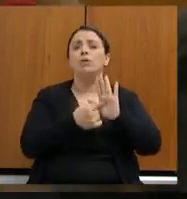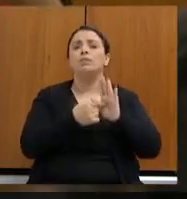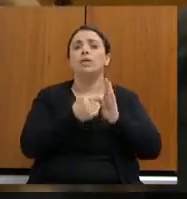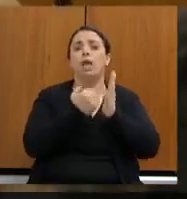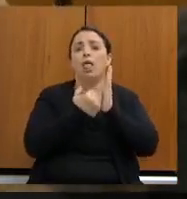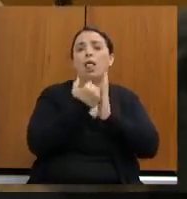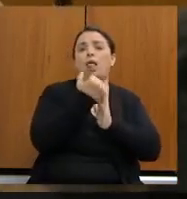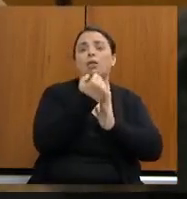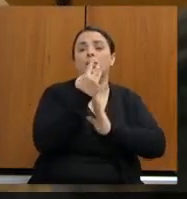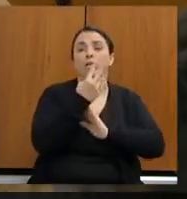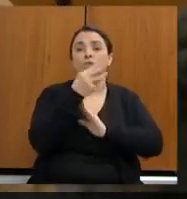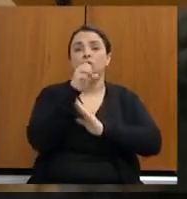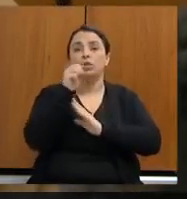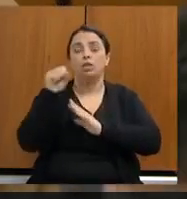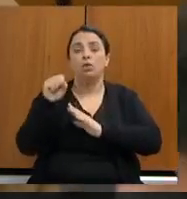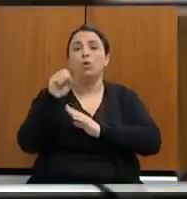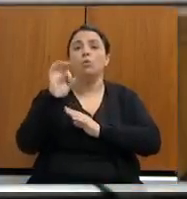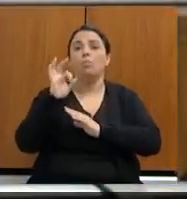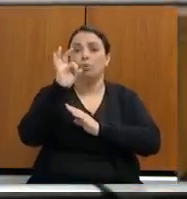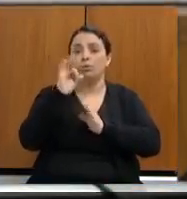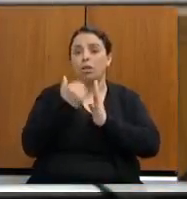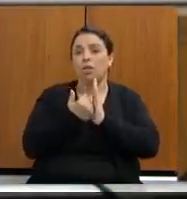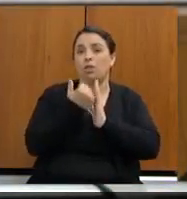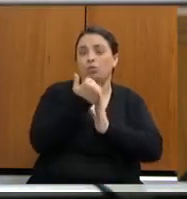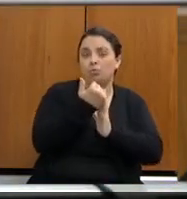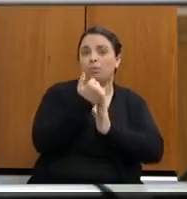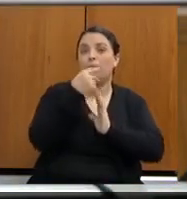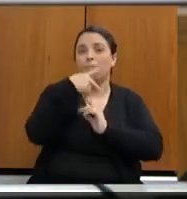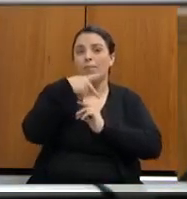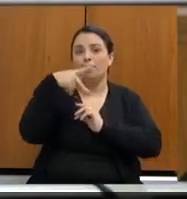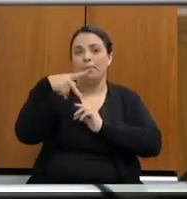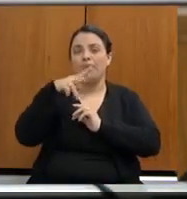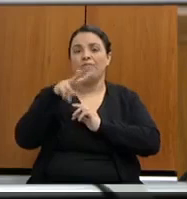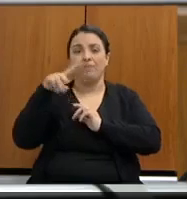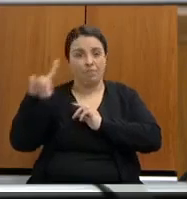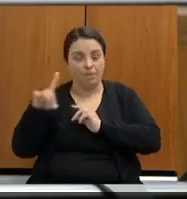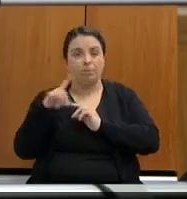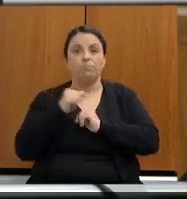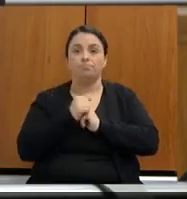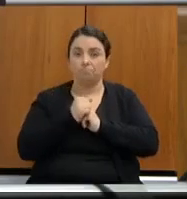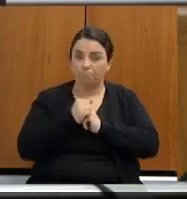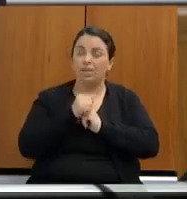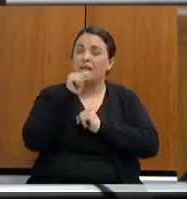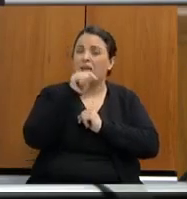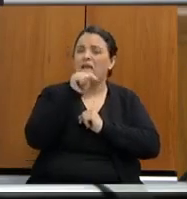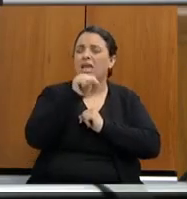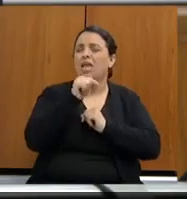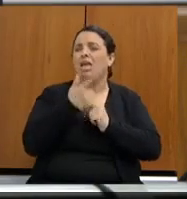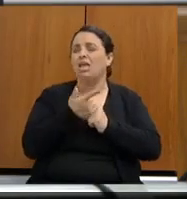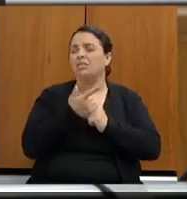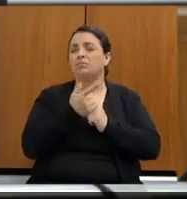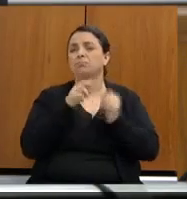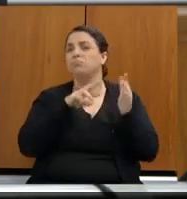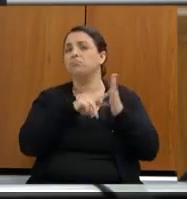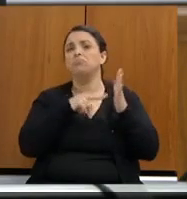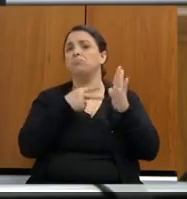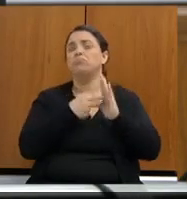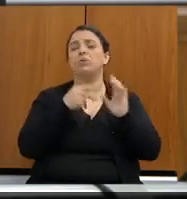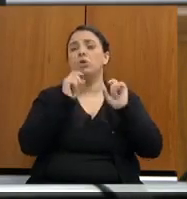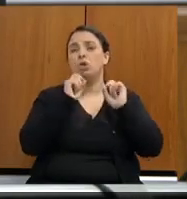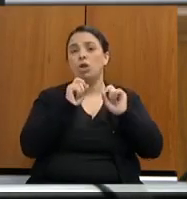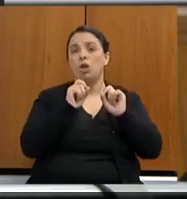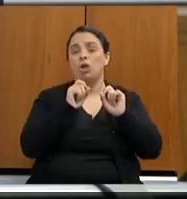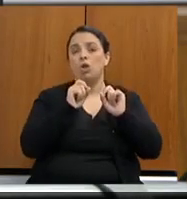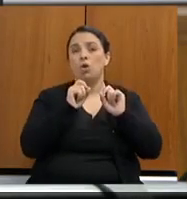ppv desses né Sai de 25 para 97 esse número de representa 11